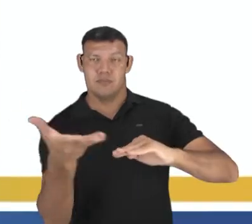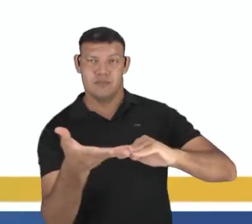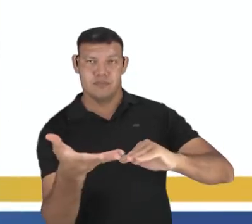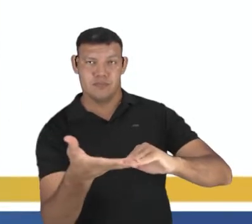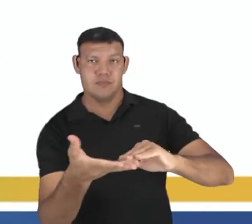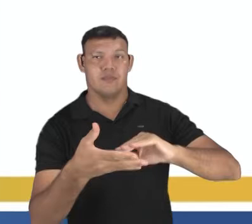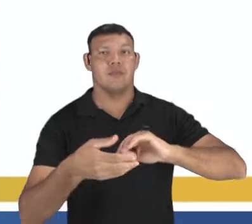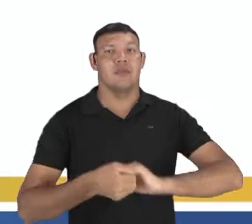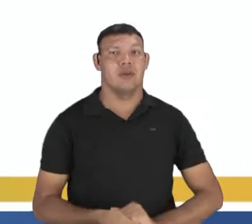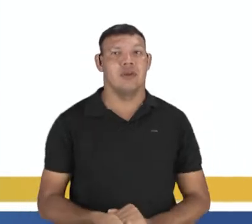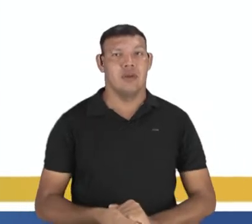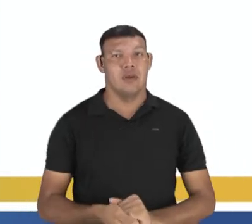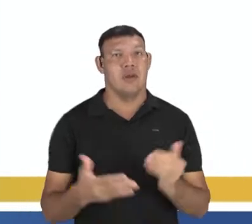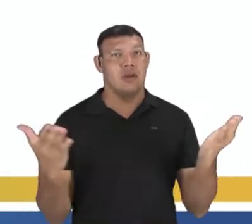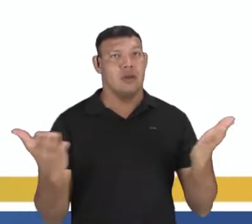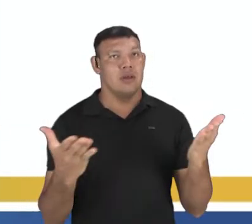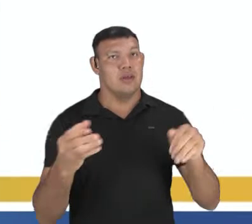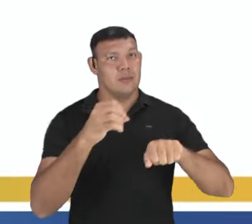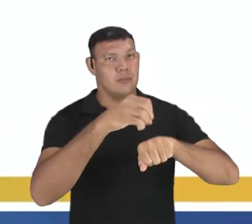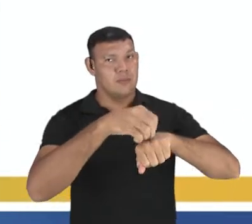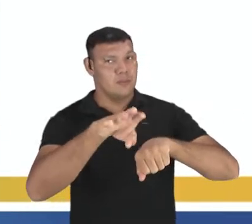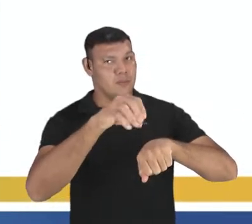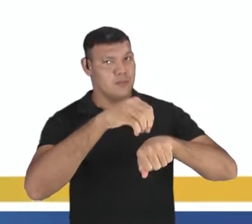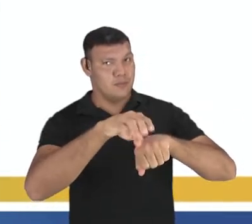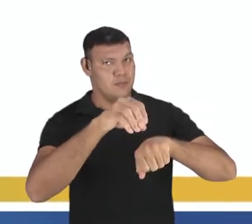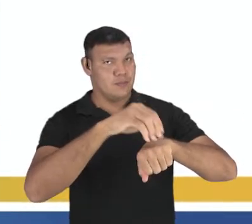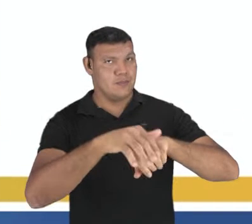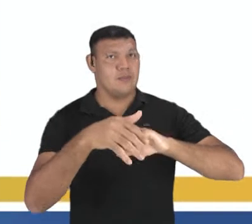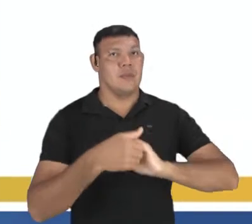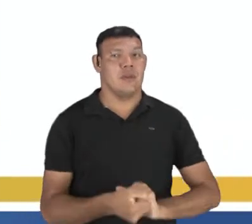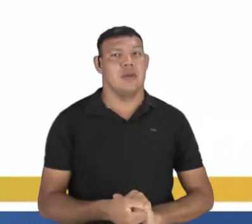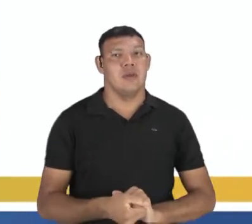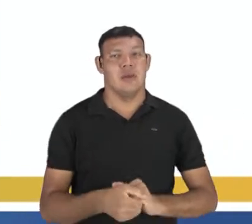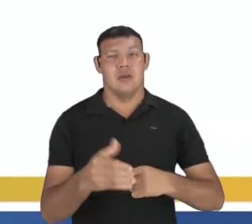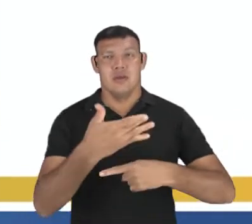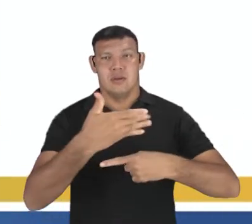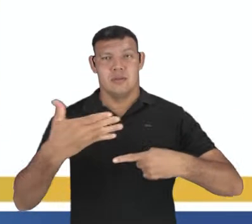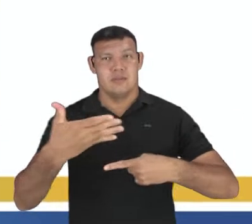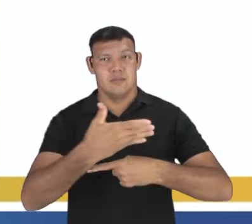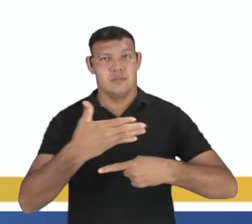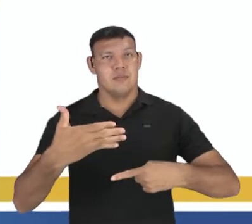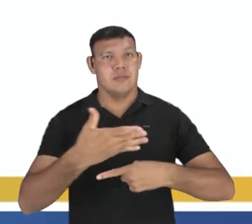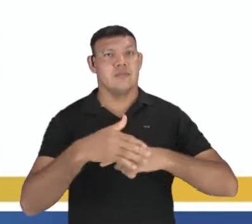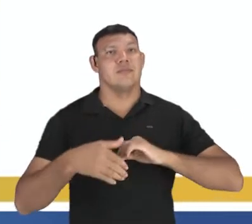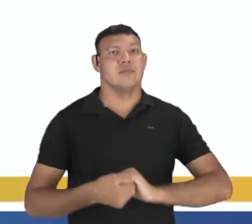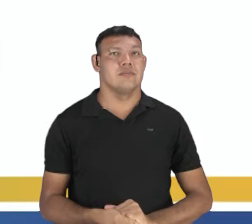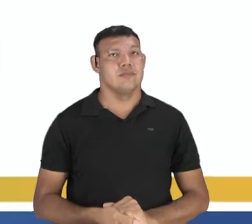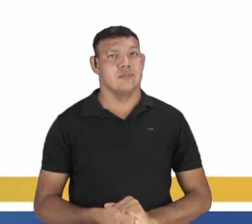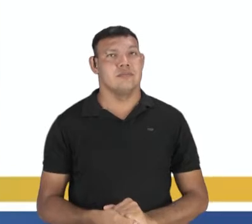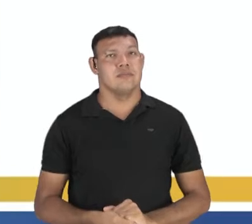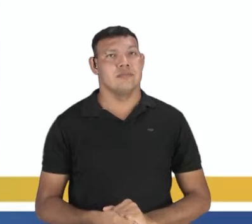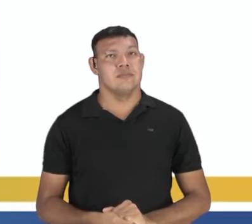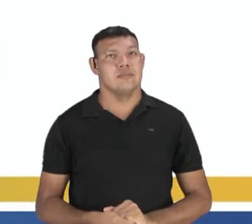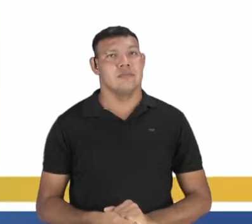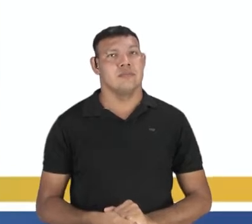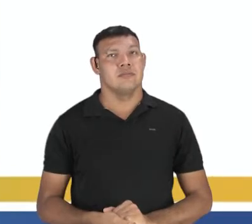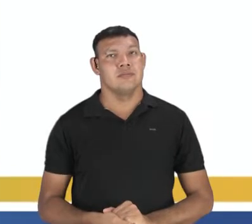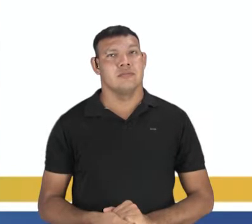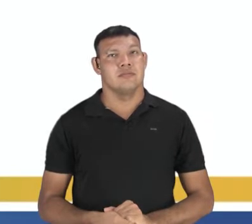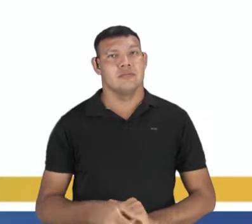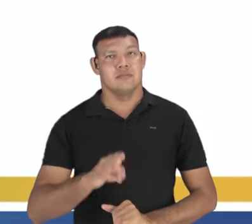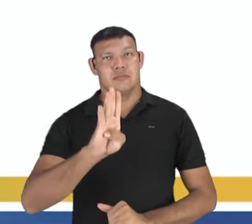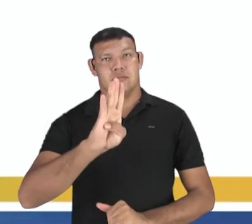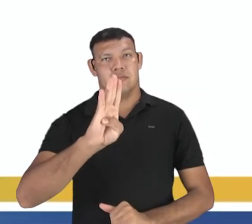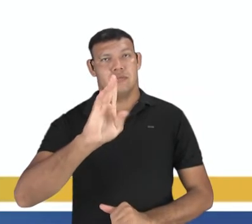Agora, eu indico para vocês também a série da Netflix Black Mirror, que explora bem esse universo de